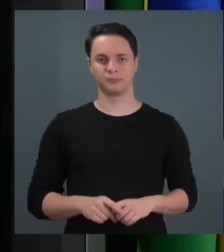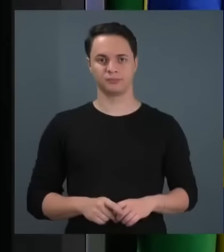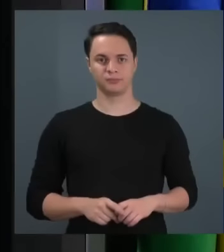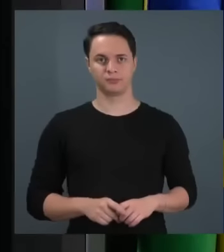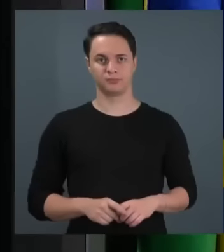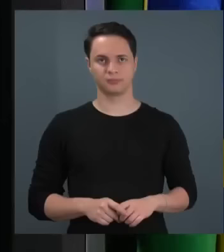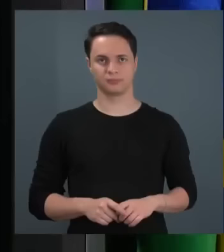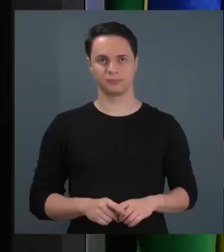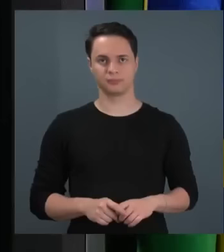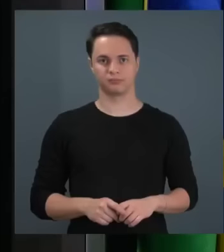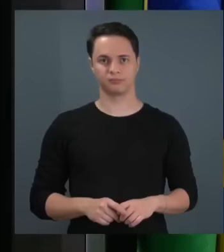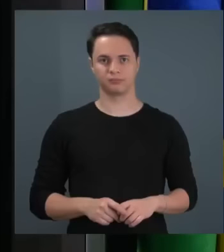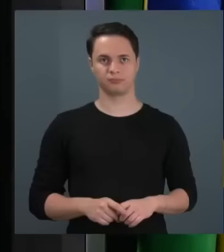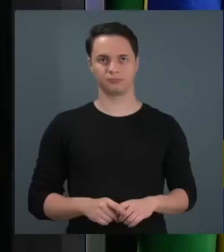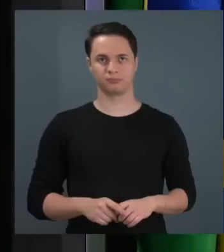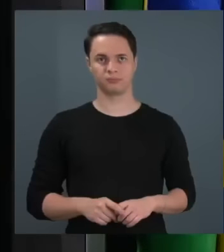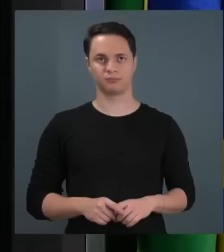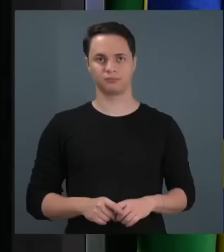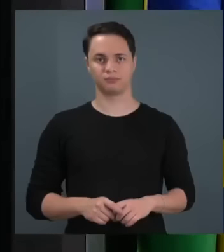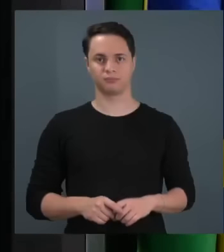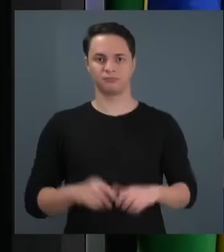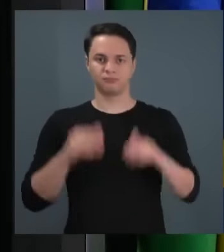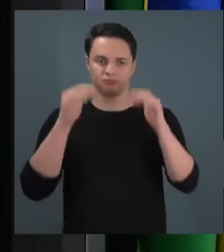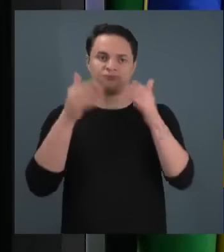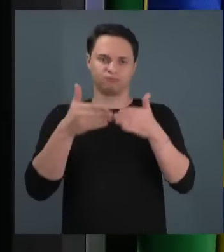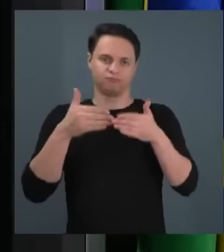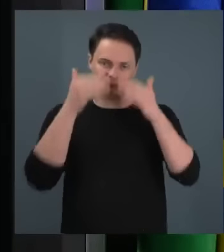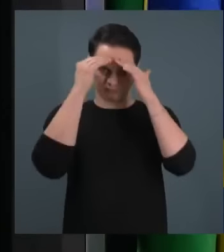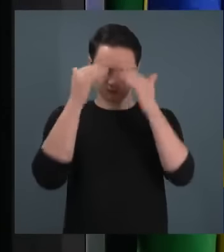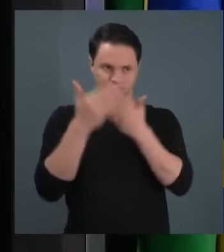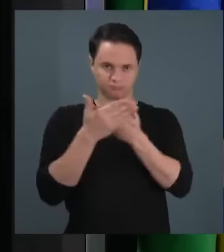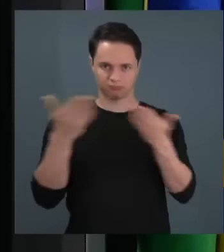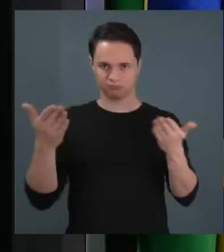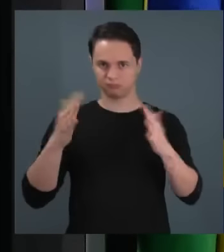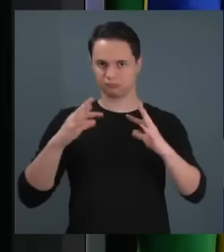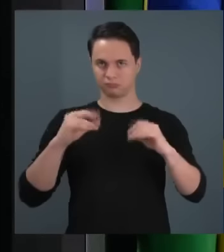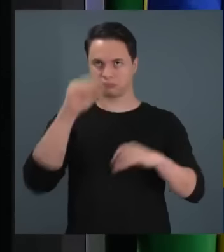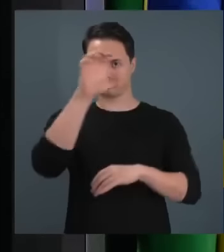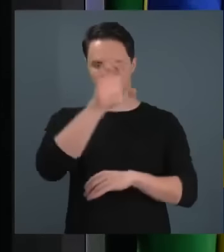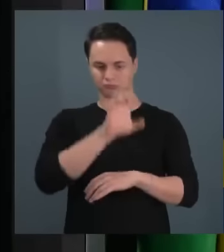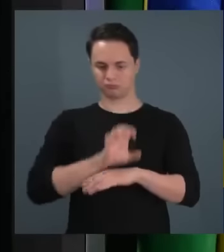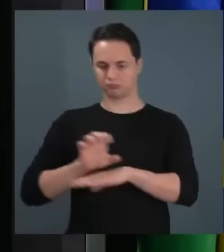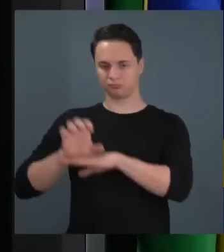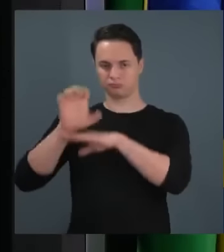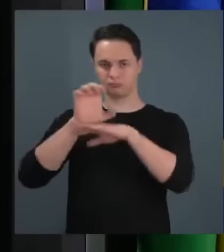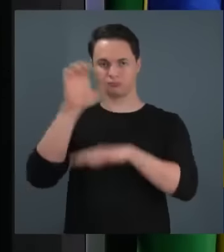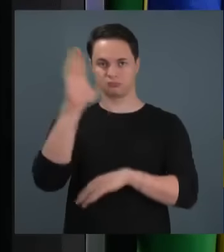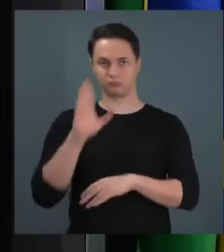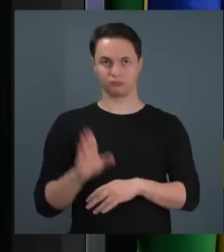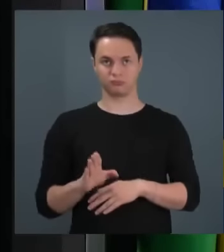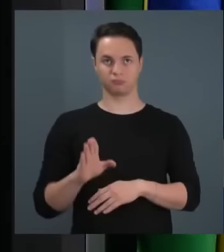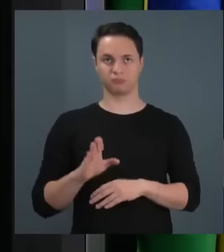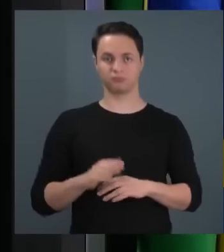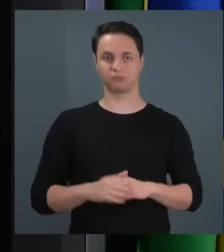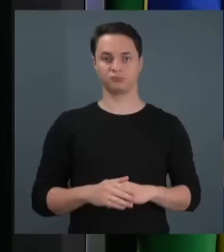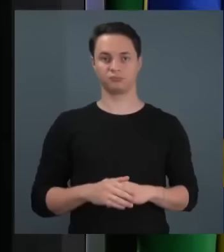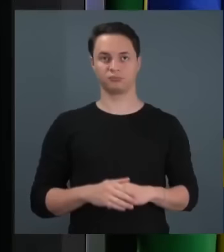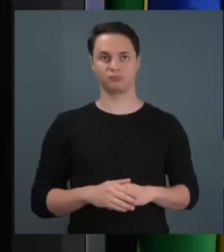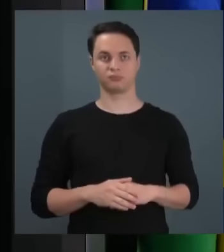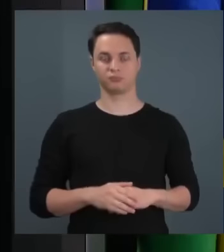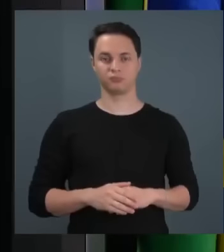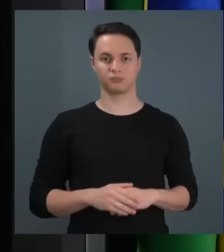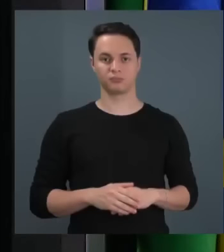todo respeito às outras cidades, os outros estados brasileiros. E eu digo isso como um cearense que amo a minha terra,